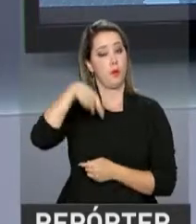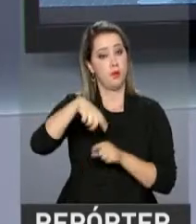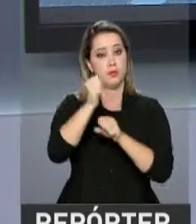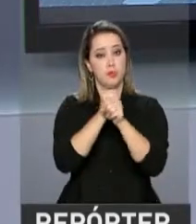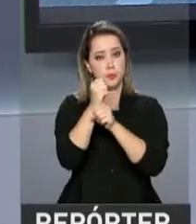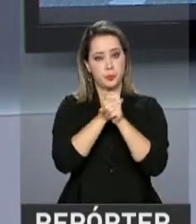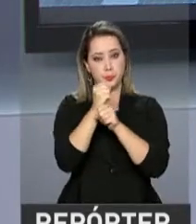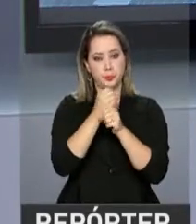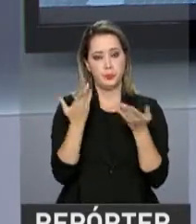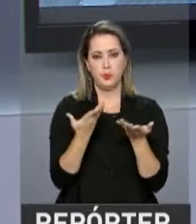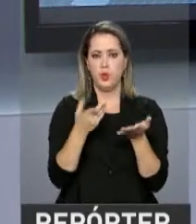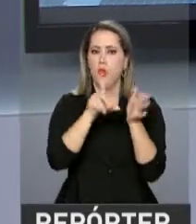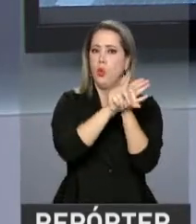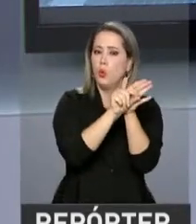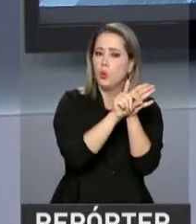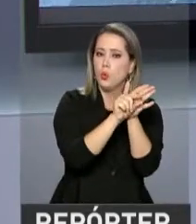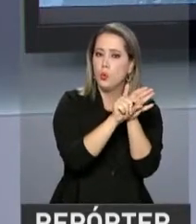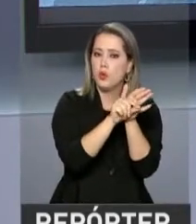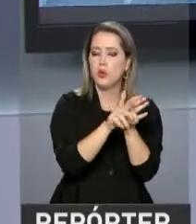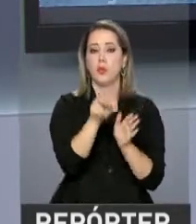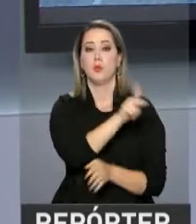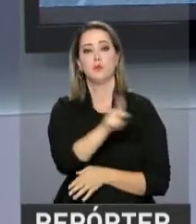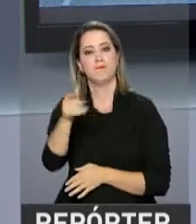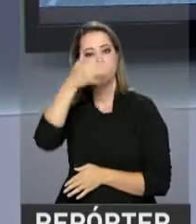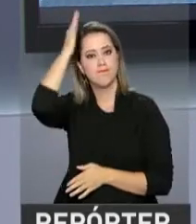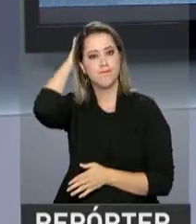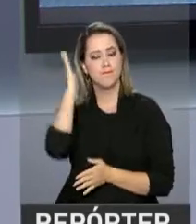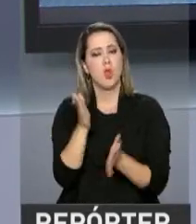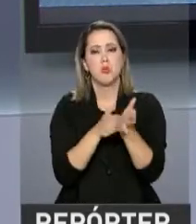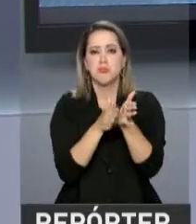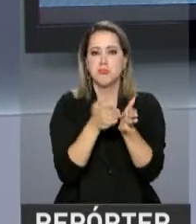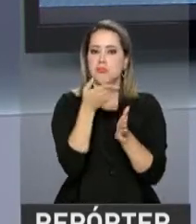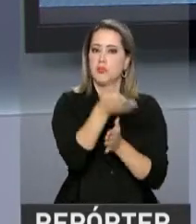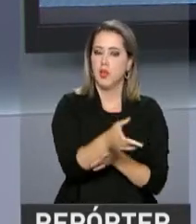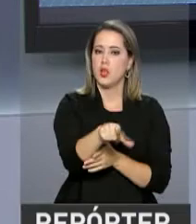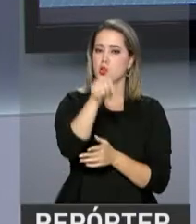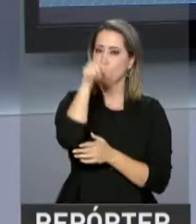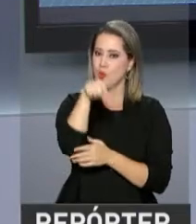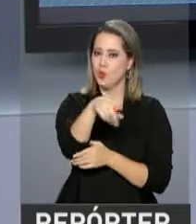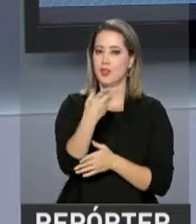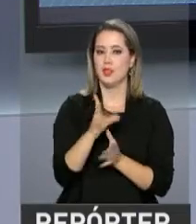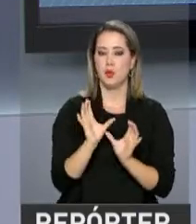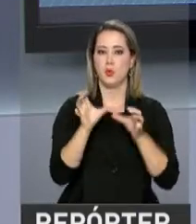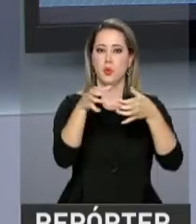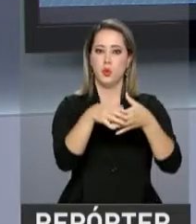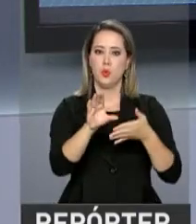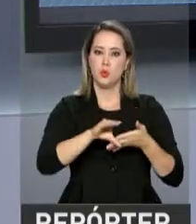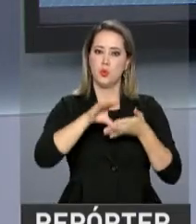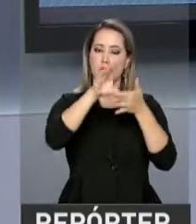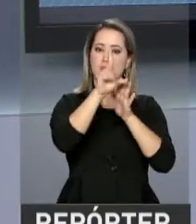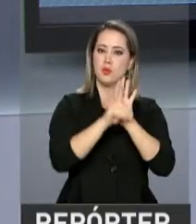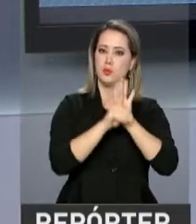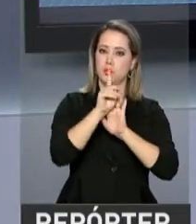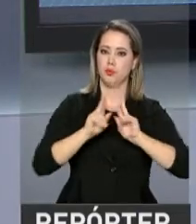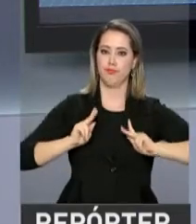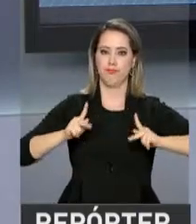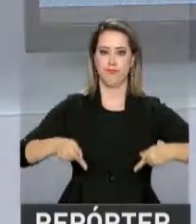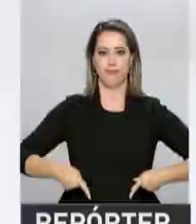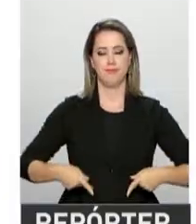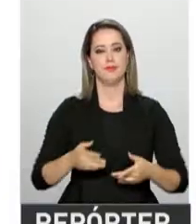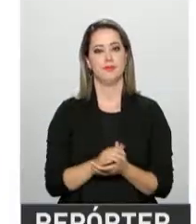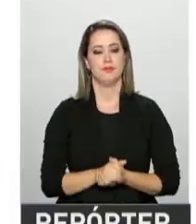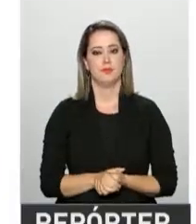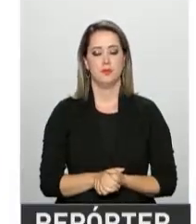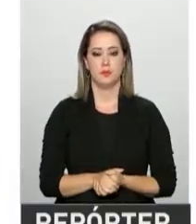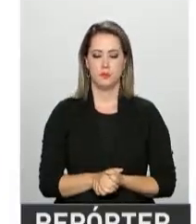pelo twitter o presidente temer parabenizou a escolha da jurista brasileira para a comissão de direitos humanos da oea a